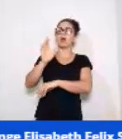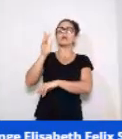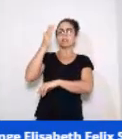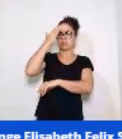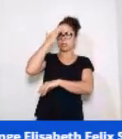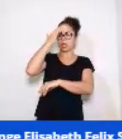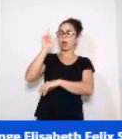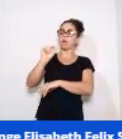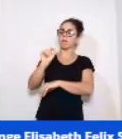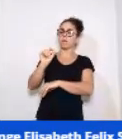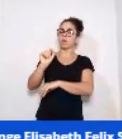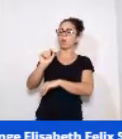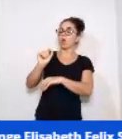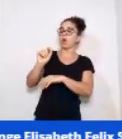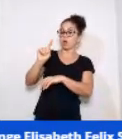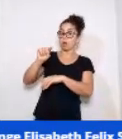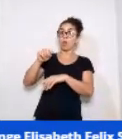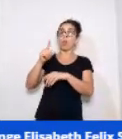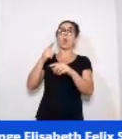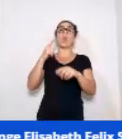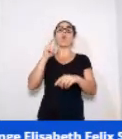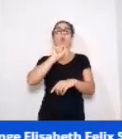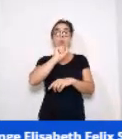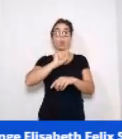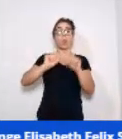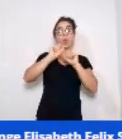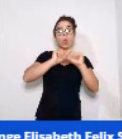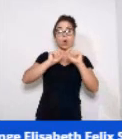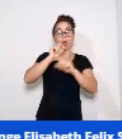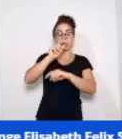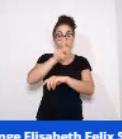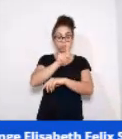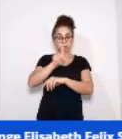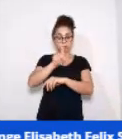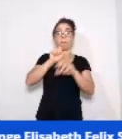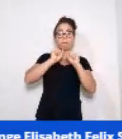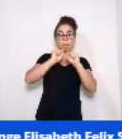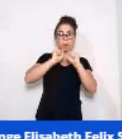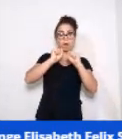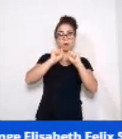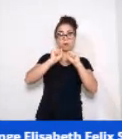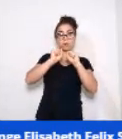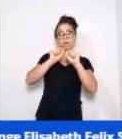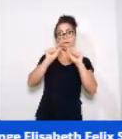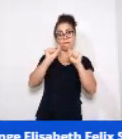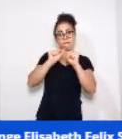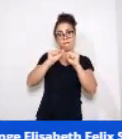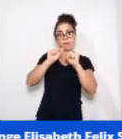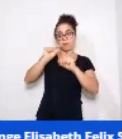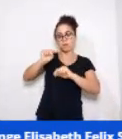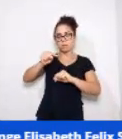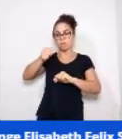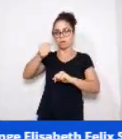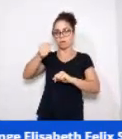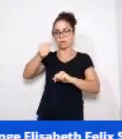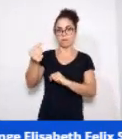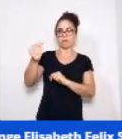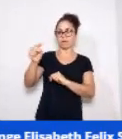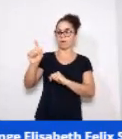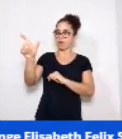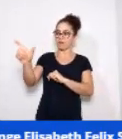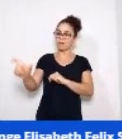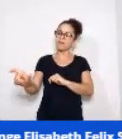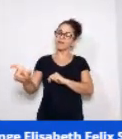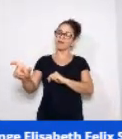fazer a partir dos conhecimentos prévios que ele possui. Não é uma metodologia